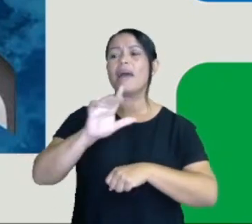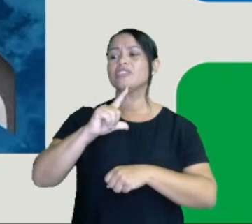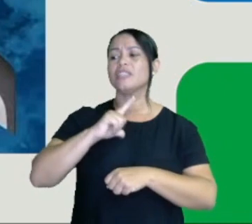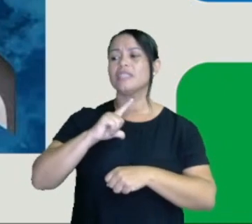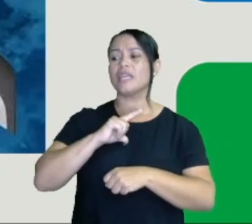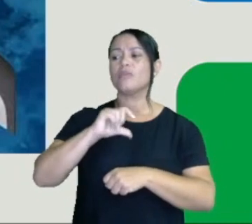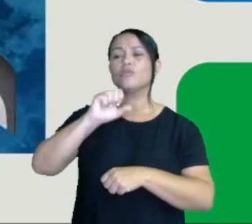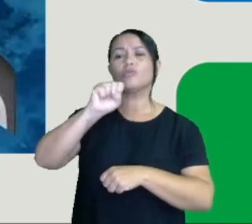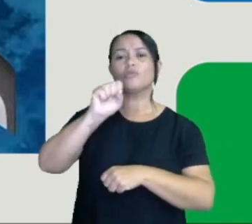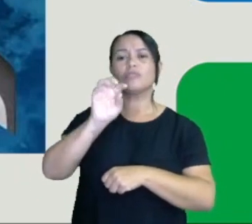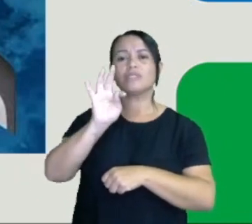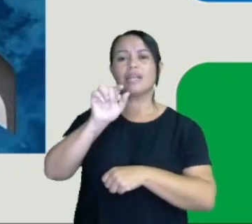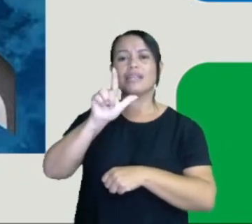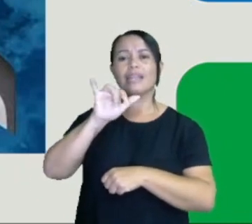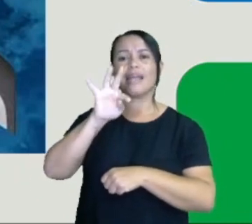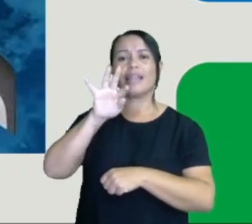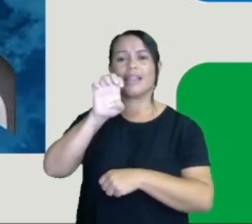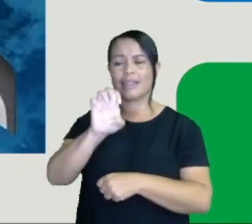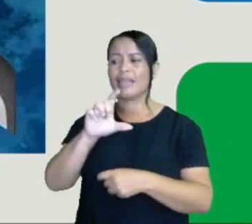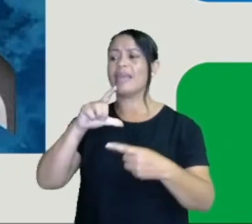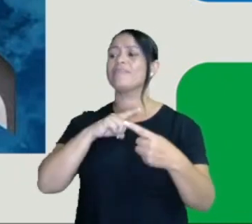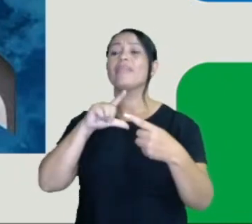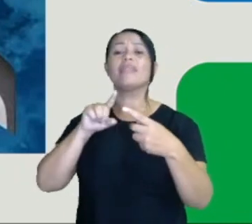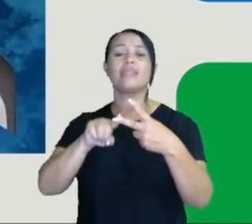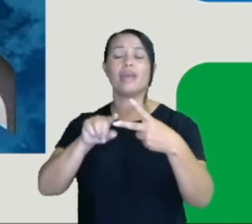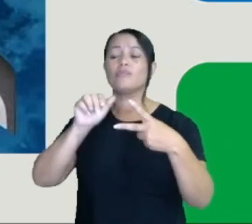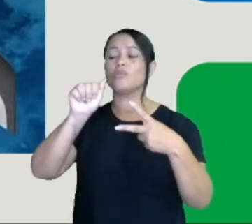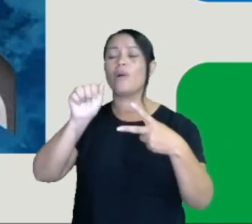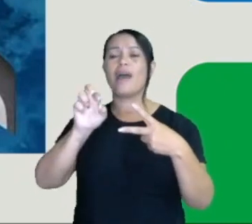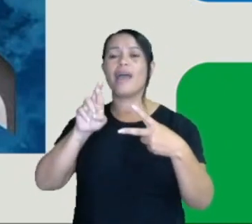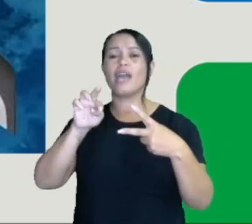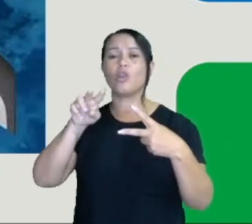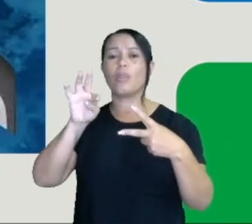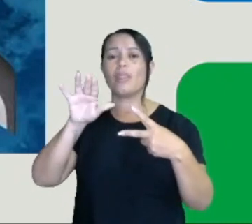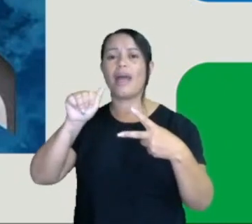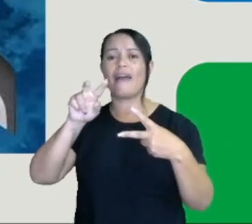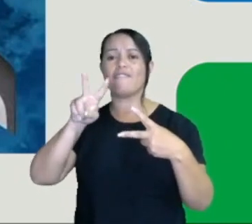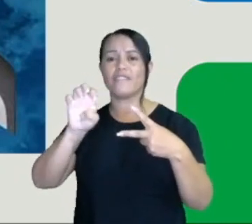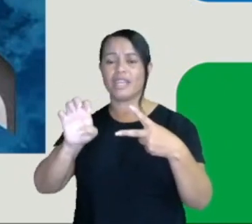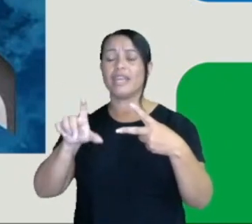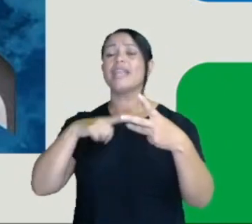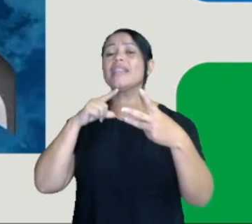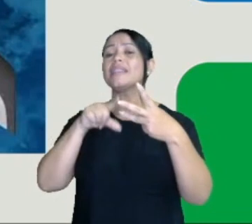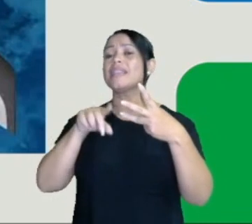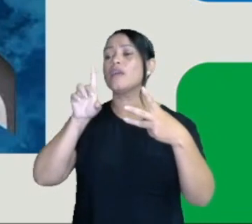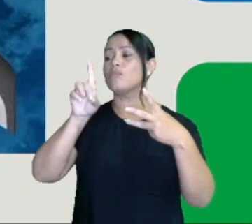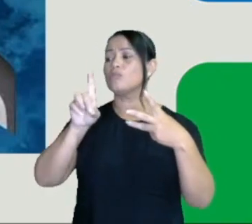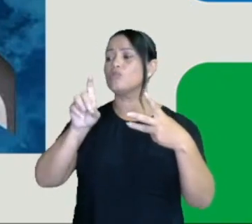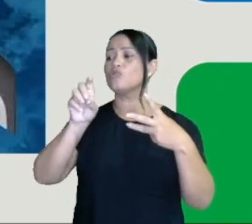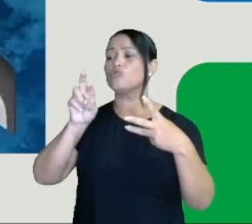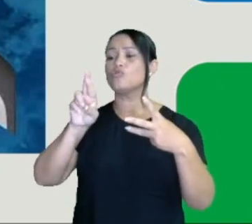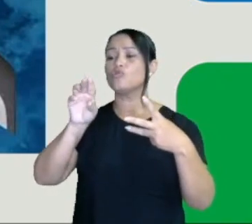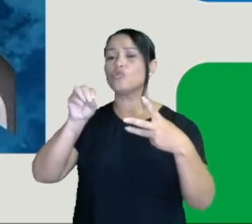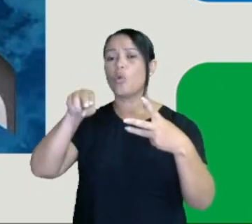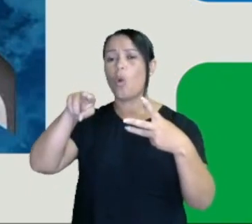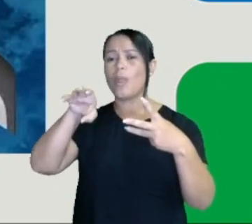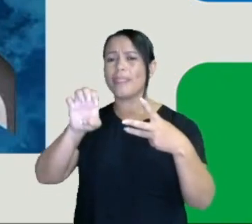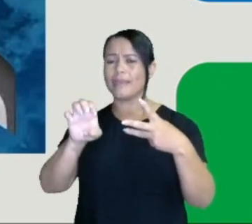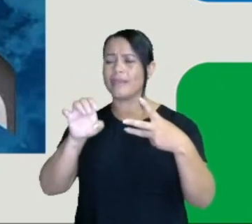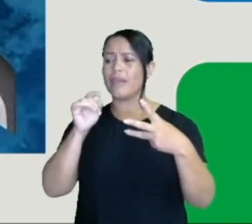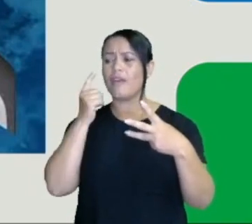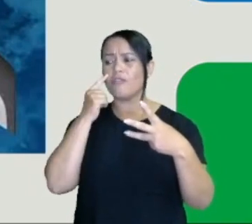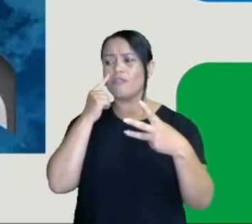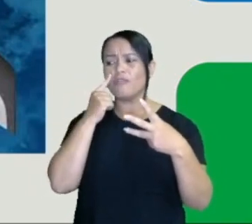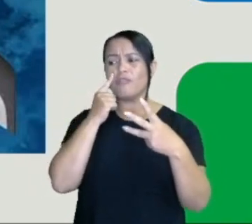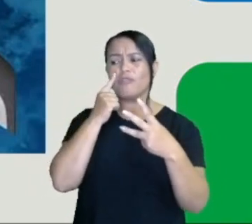um satélite, nós temos uma aeronave e temos o drone, certo? Aquele modelo